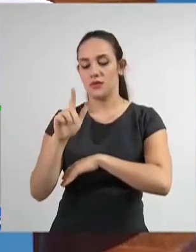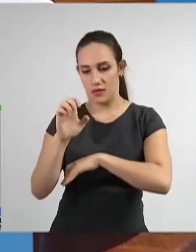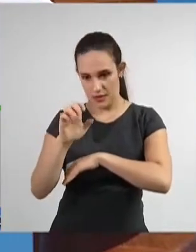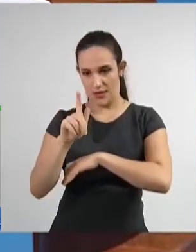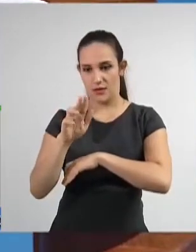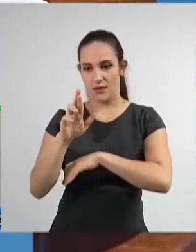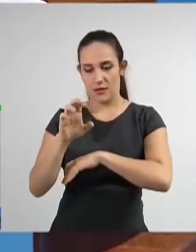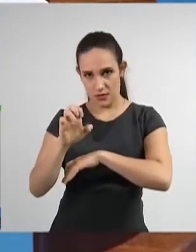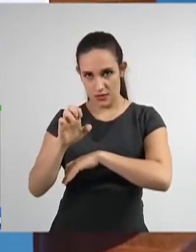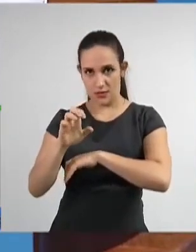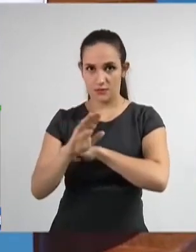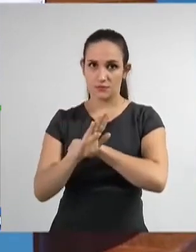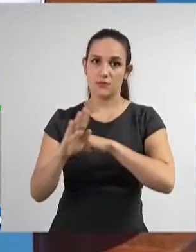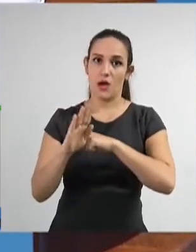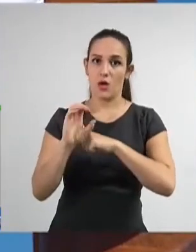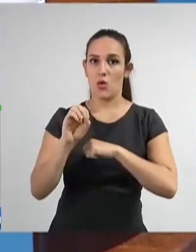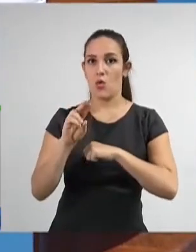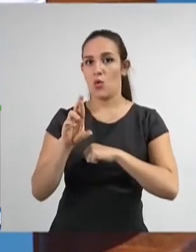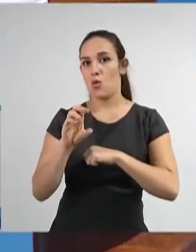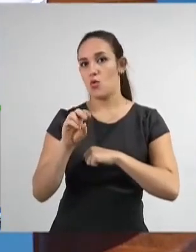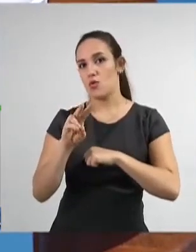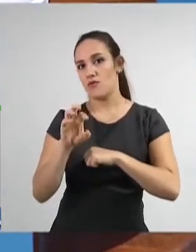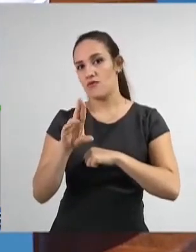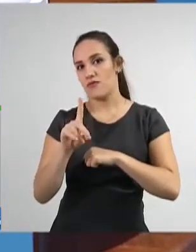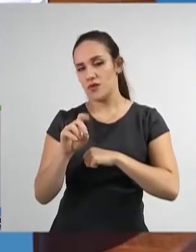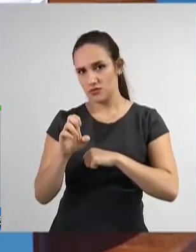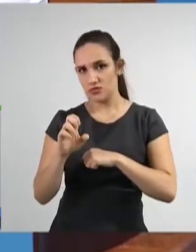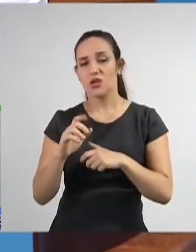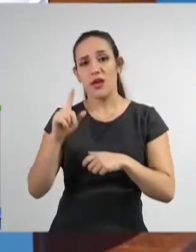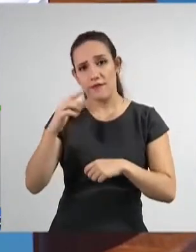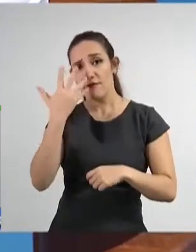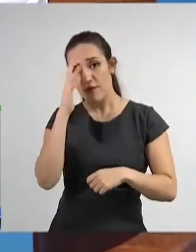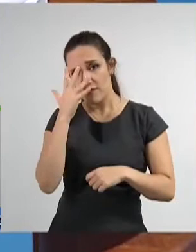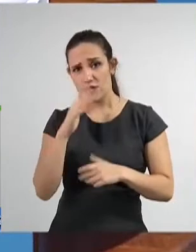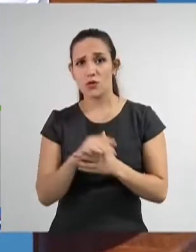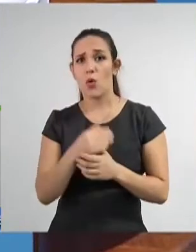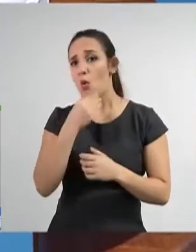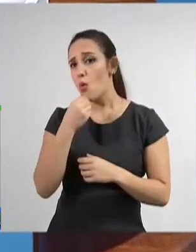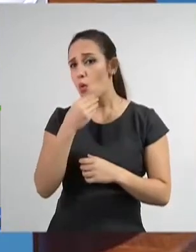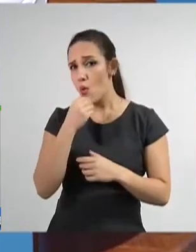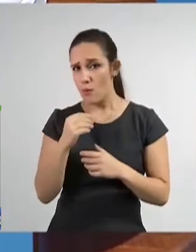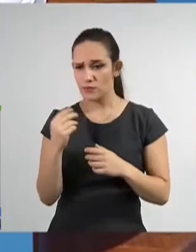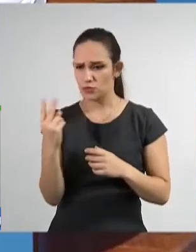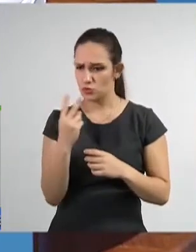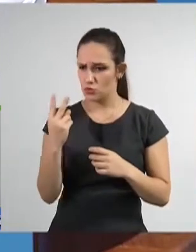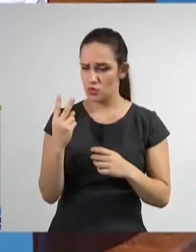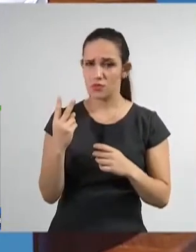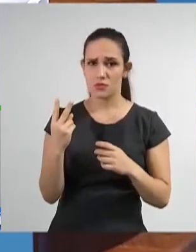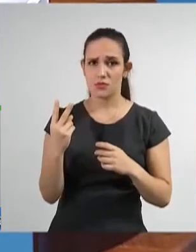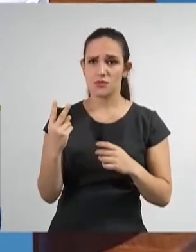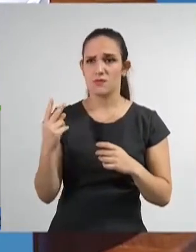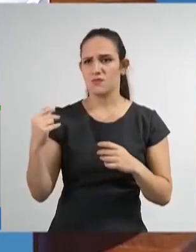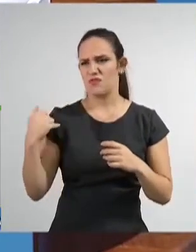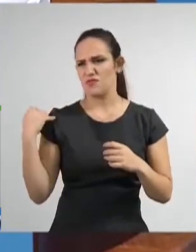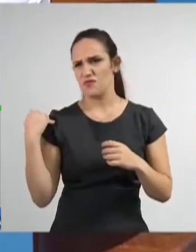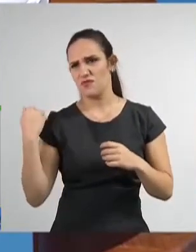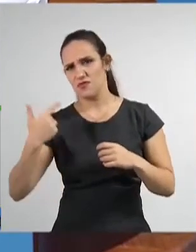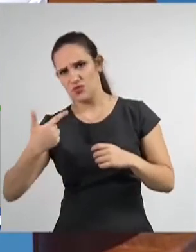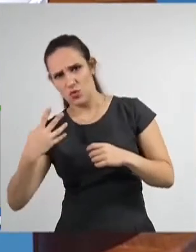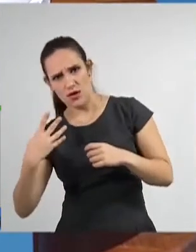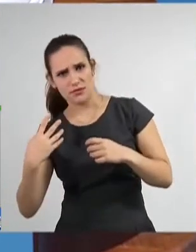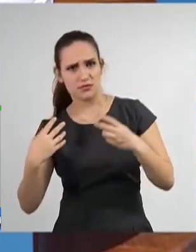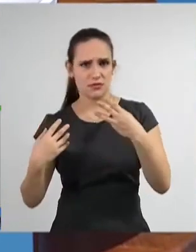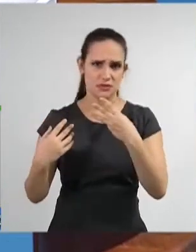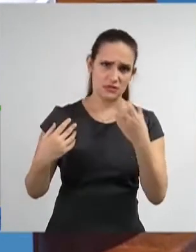de fevereiro. Morte de Adilson da Silva Oliveira, 24 anos, e Renato Souza Pereira, 37